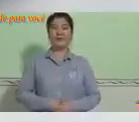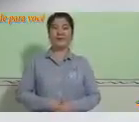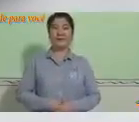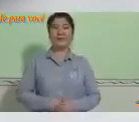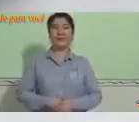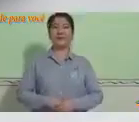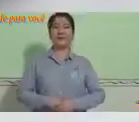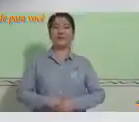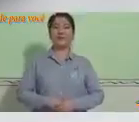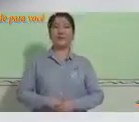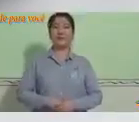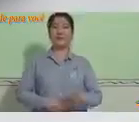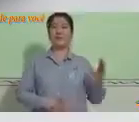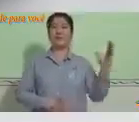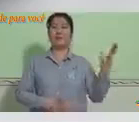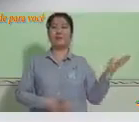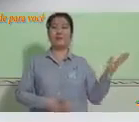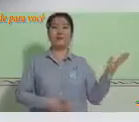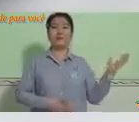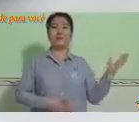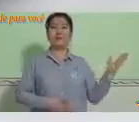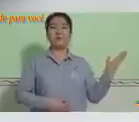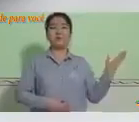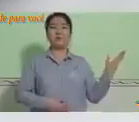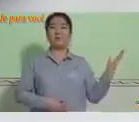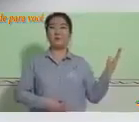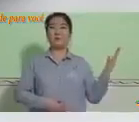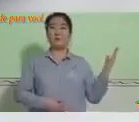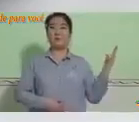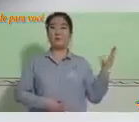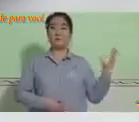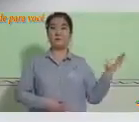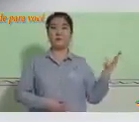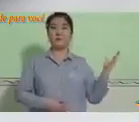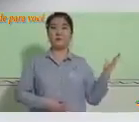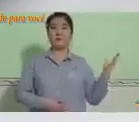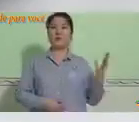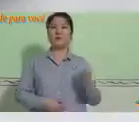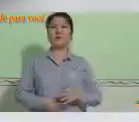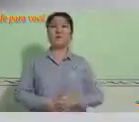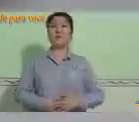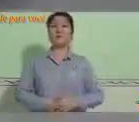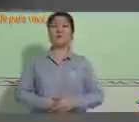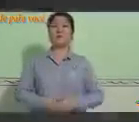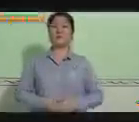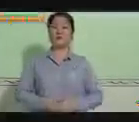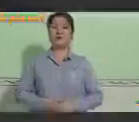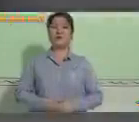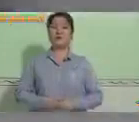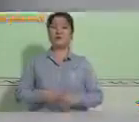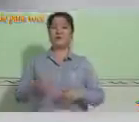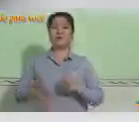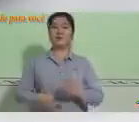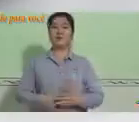M O V A R A S M A R C A S E manchas da catapora ou deve ser iniciado depois que a catapora